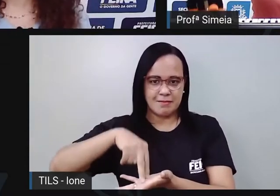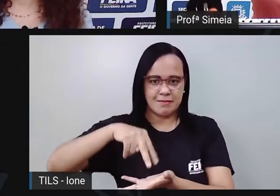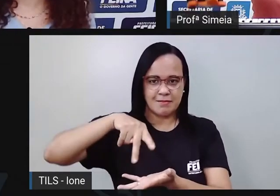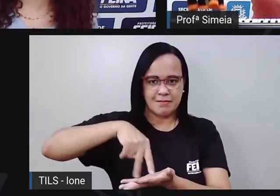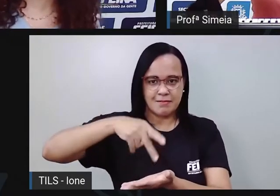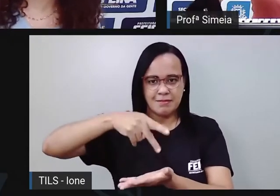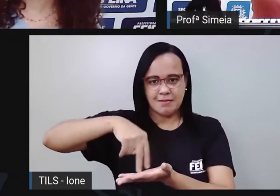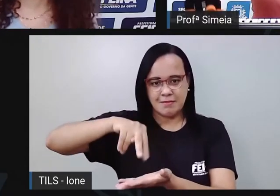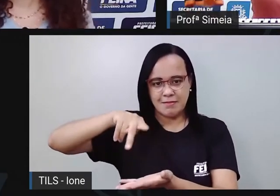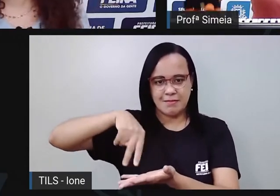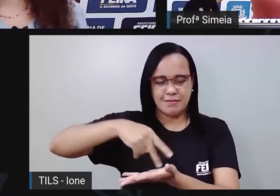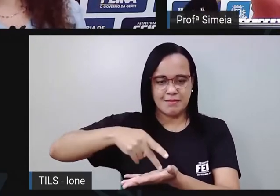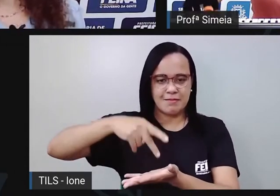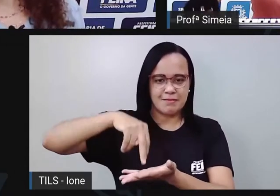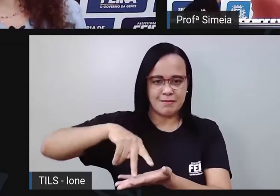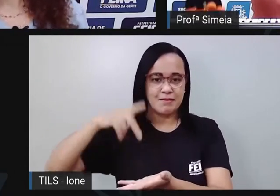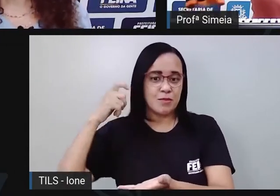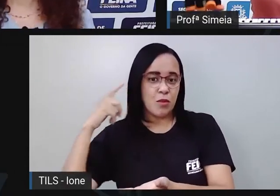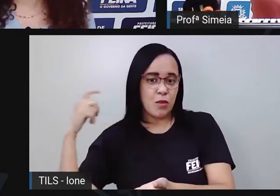que